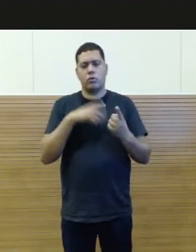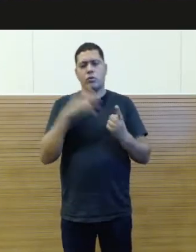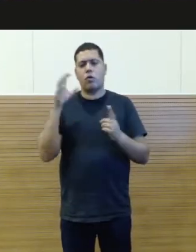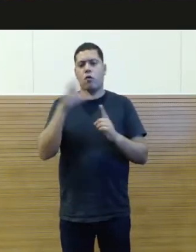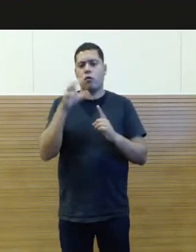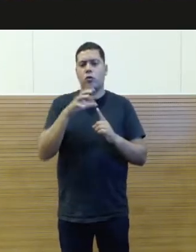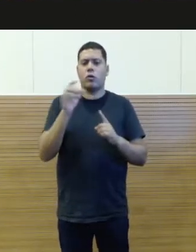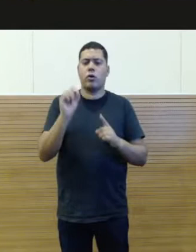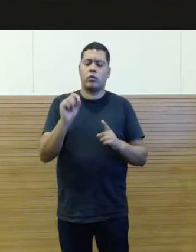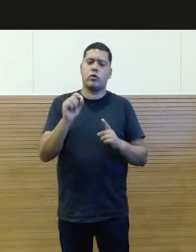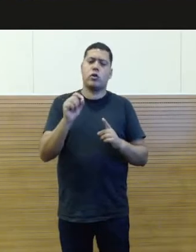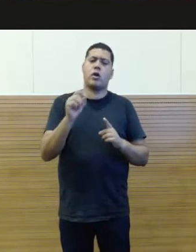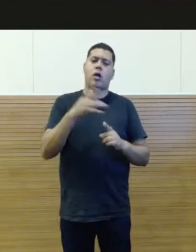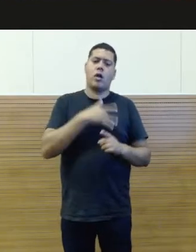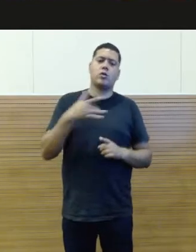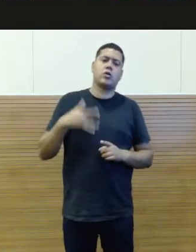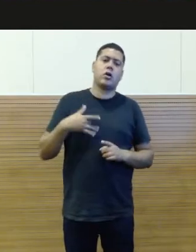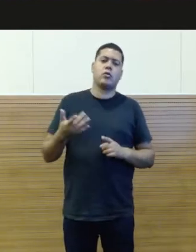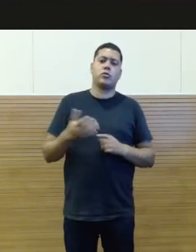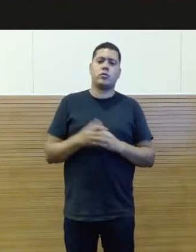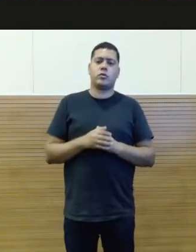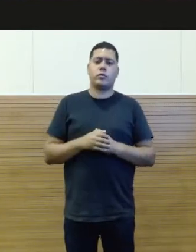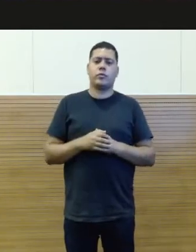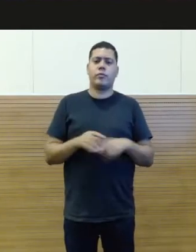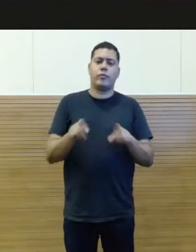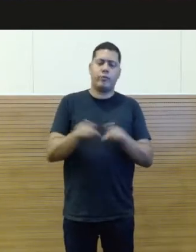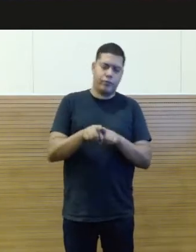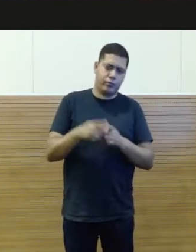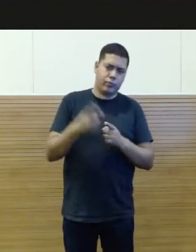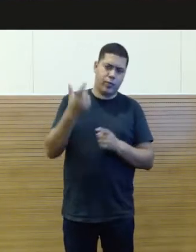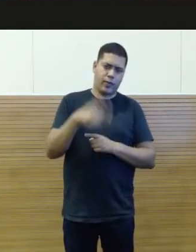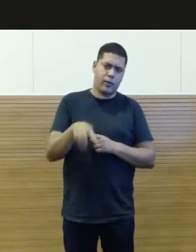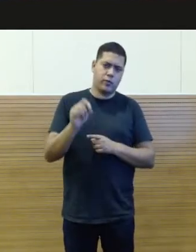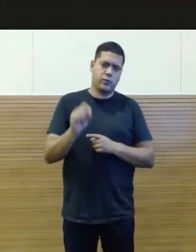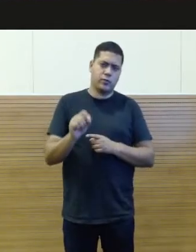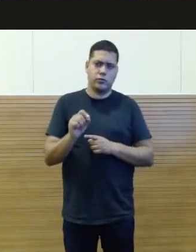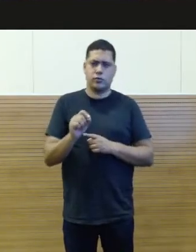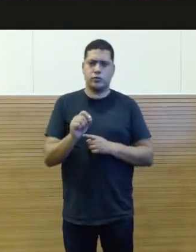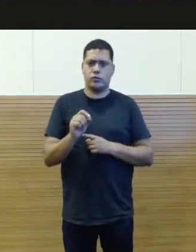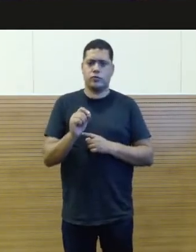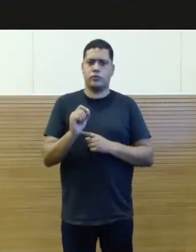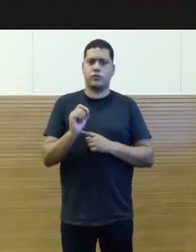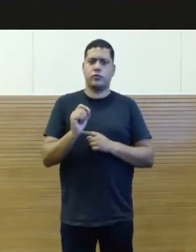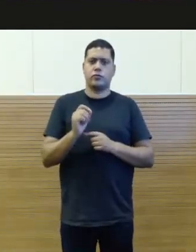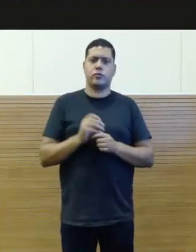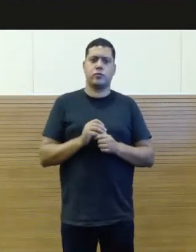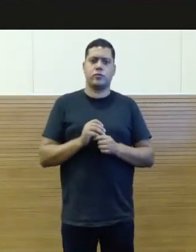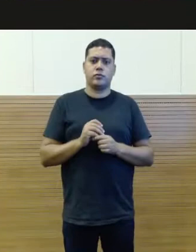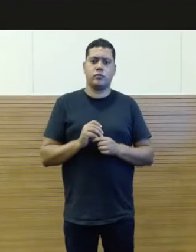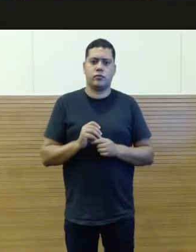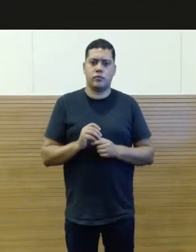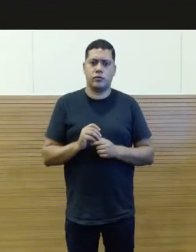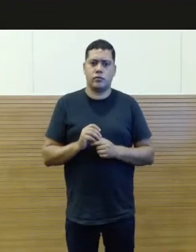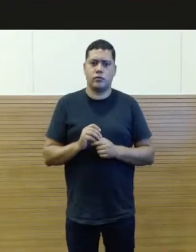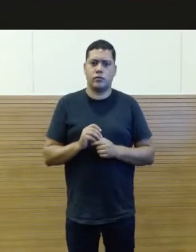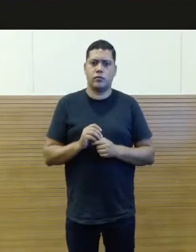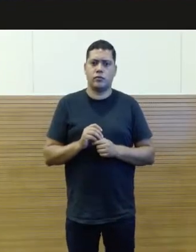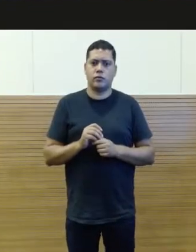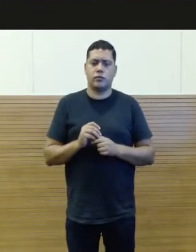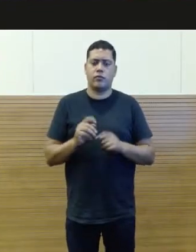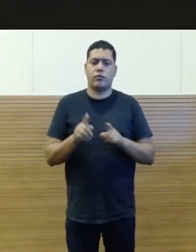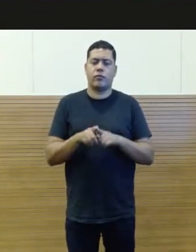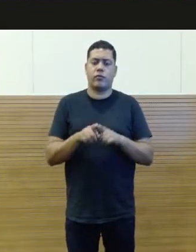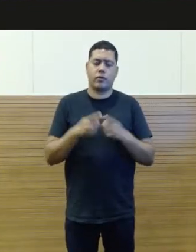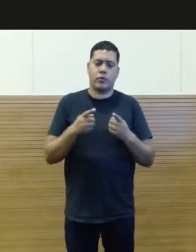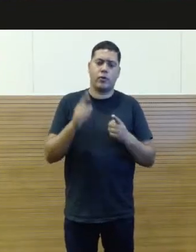as condições de saúde, sobretudo, outra vez, o equilíbrio do balanço energético. O fato de